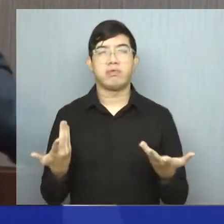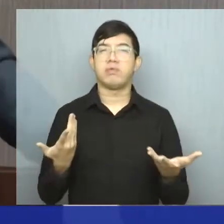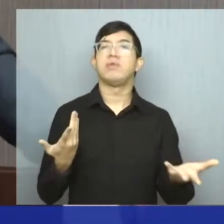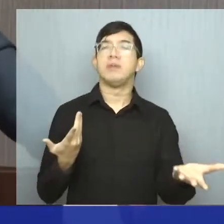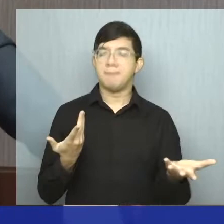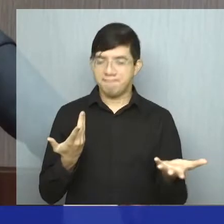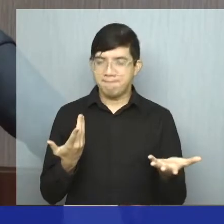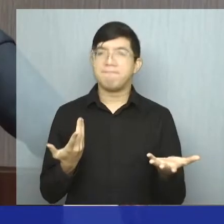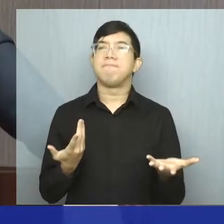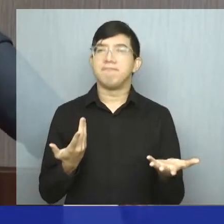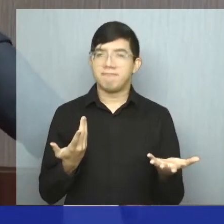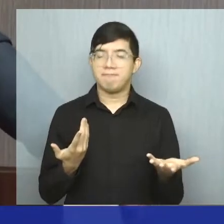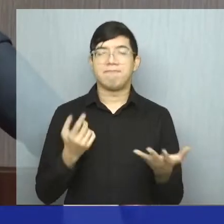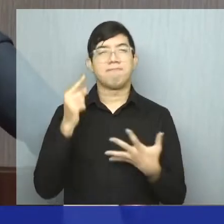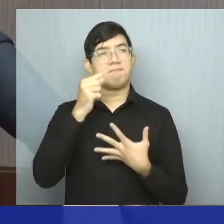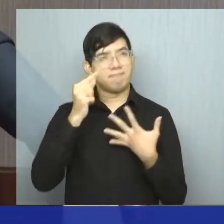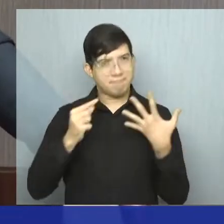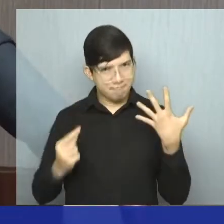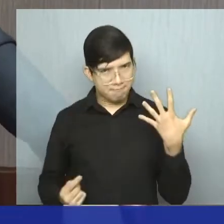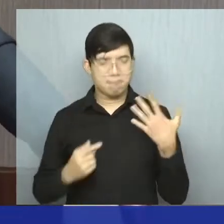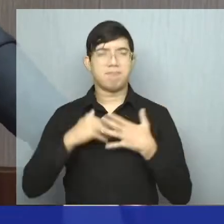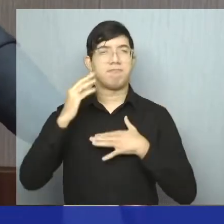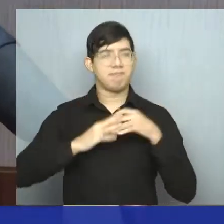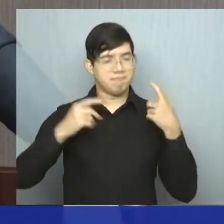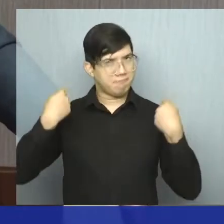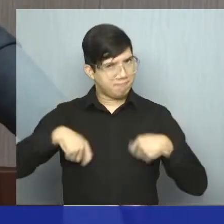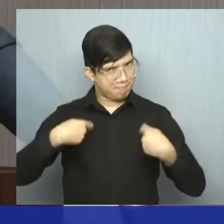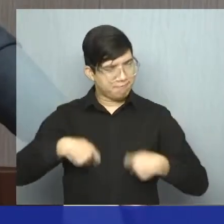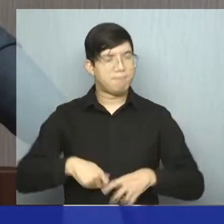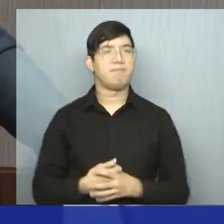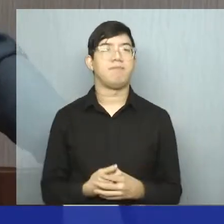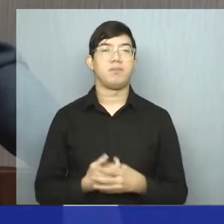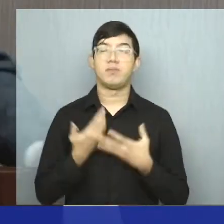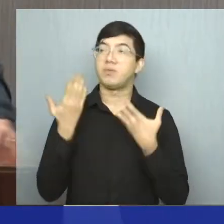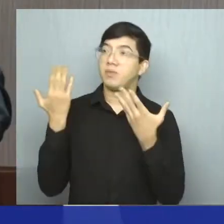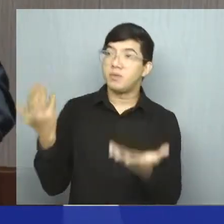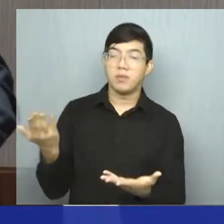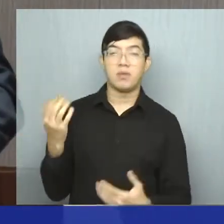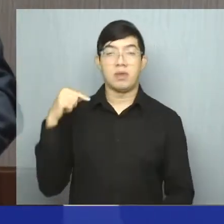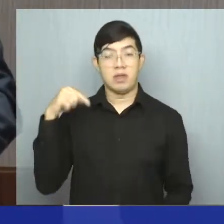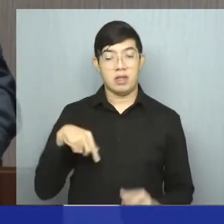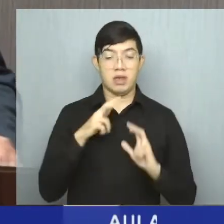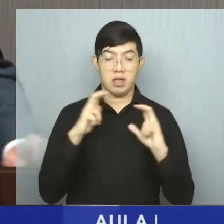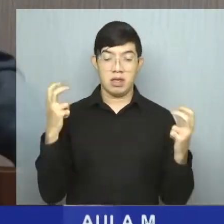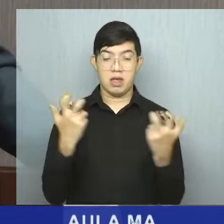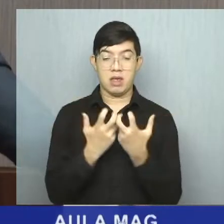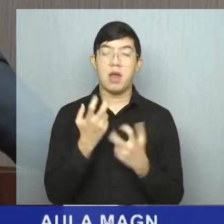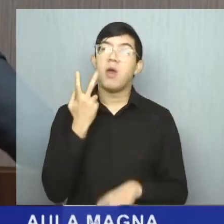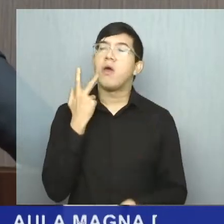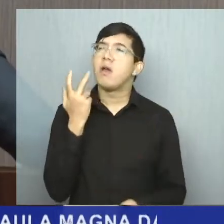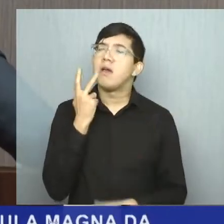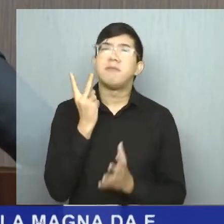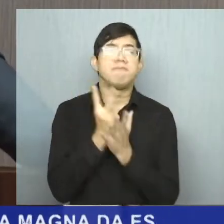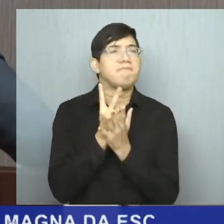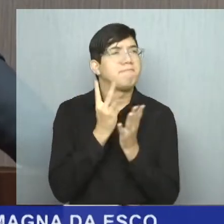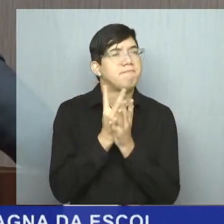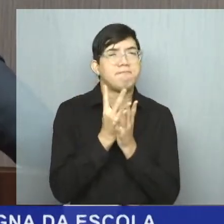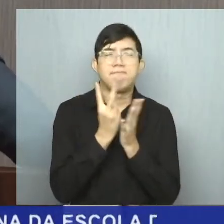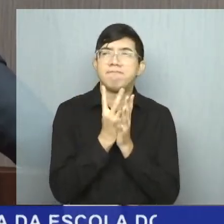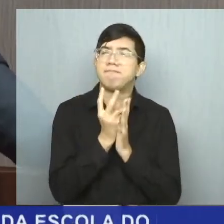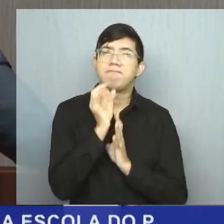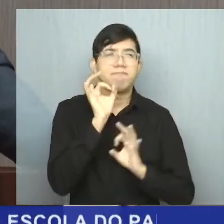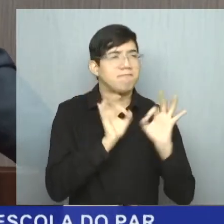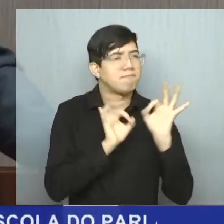Câmara Municipal de Fortaleza, Ciro Gomes, esteve atento a isso e promoveu